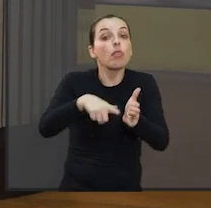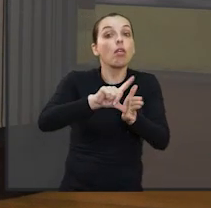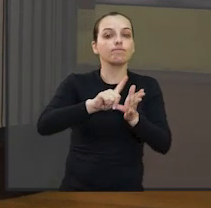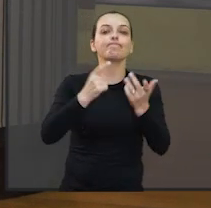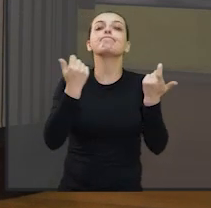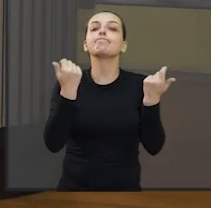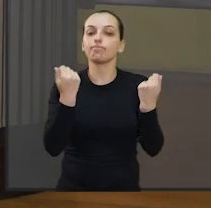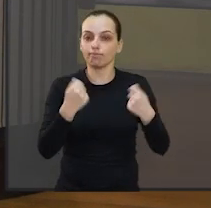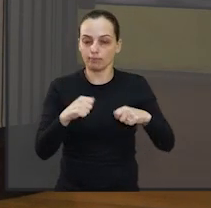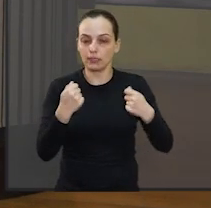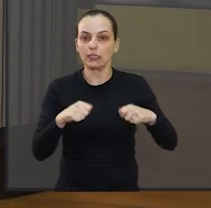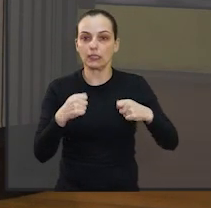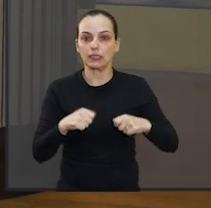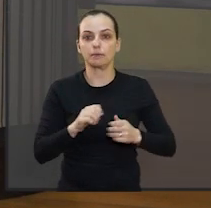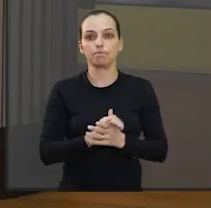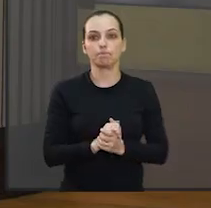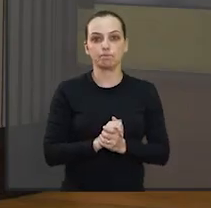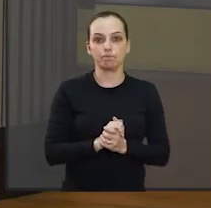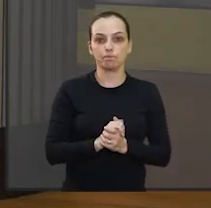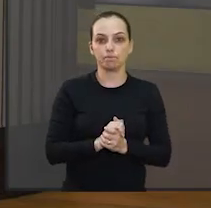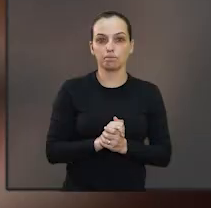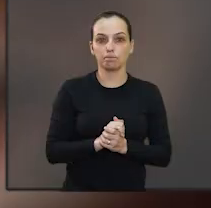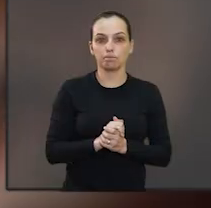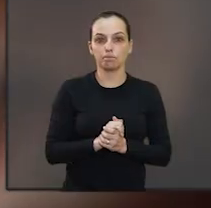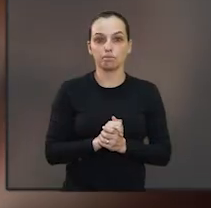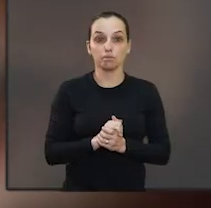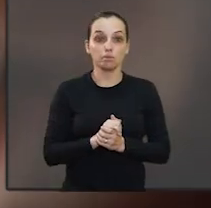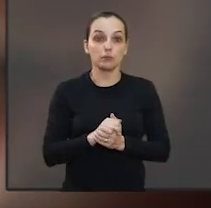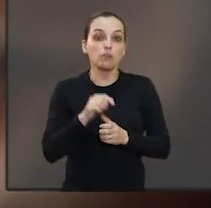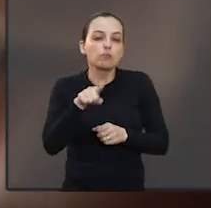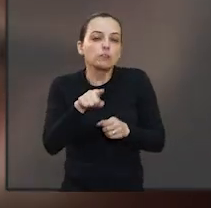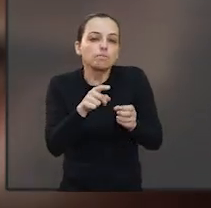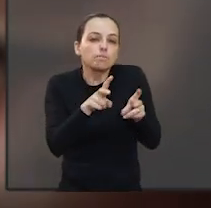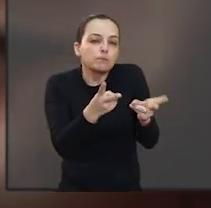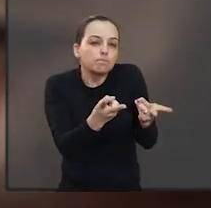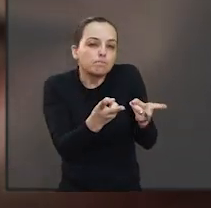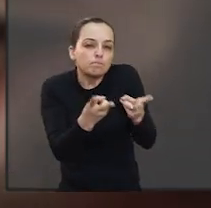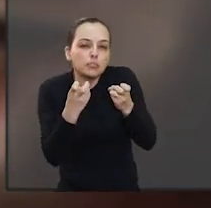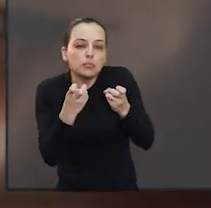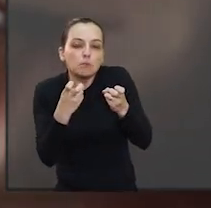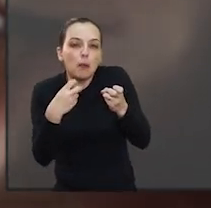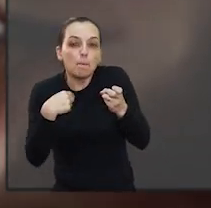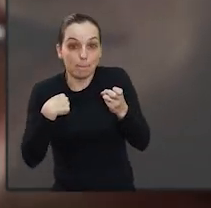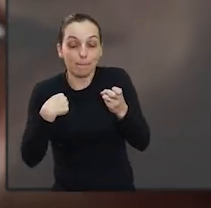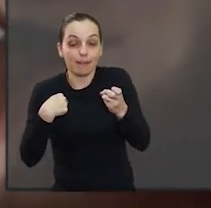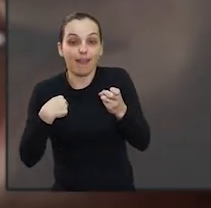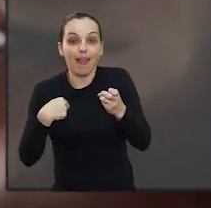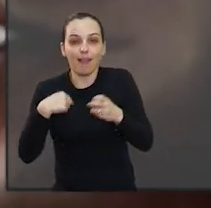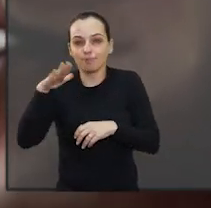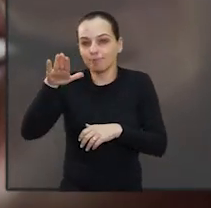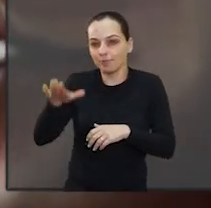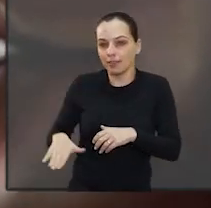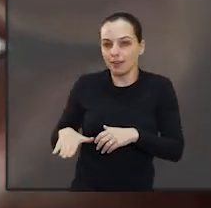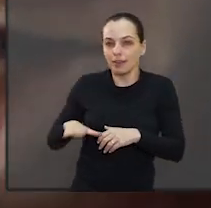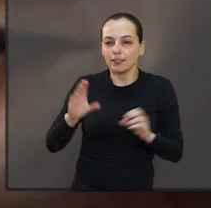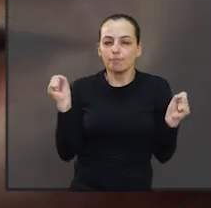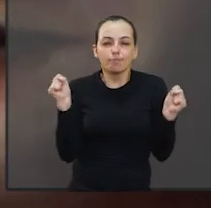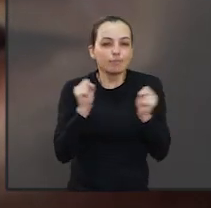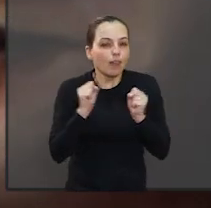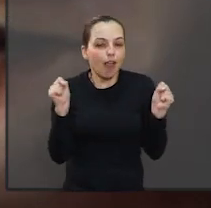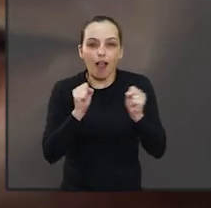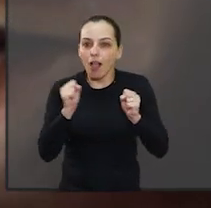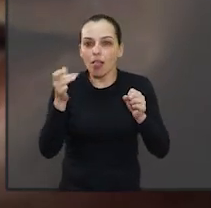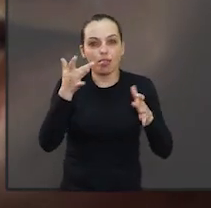essa personalidade já bem clara. Quem é, a que ele veio, né? Então acho que muito de como os